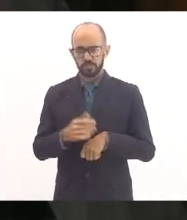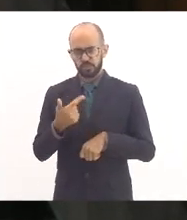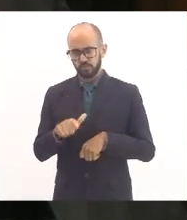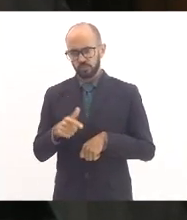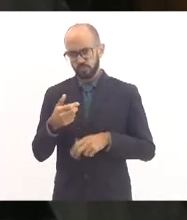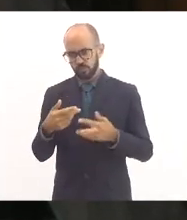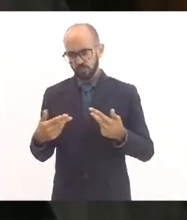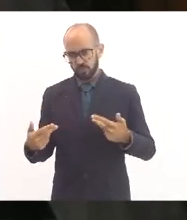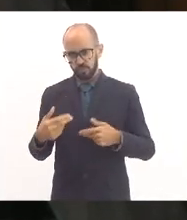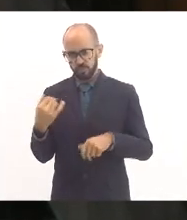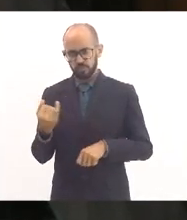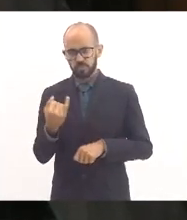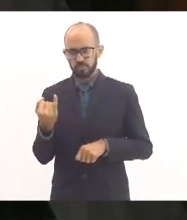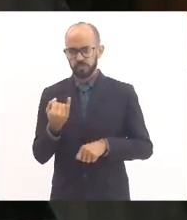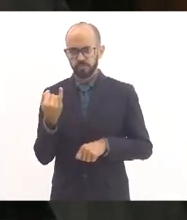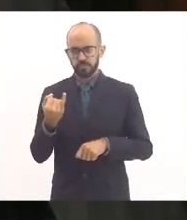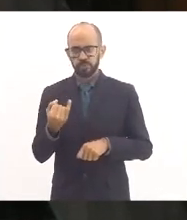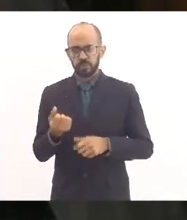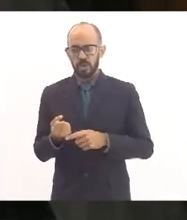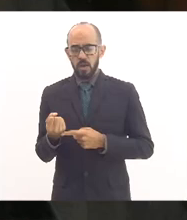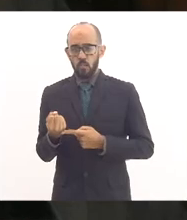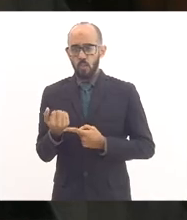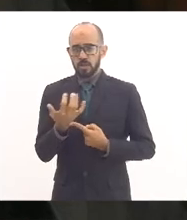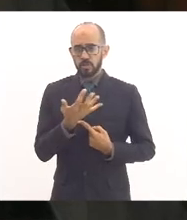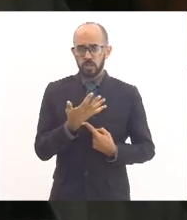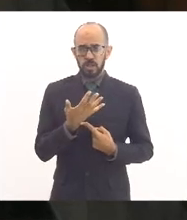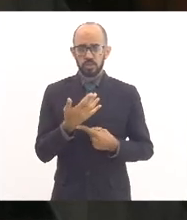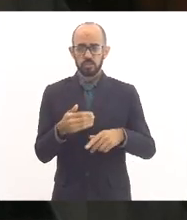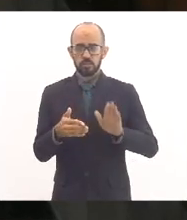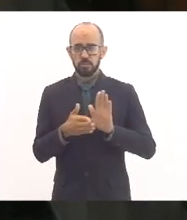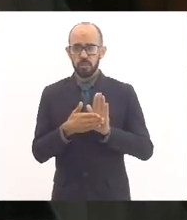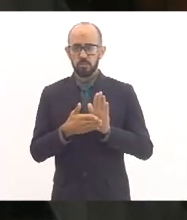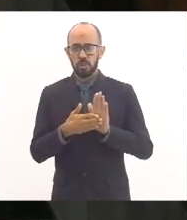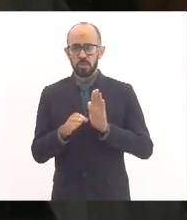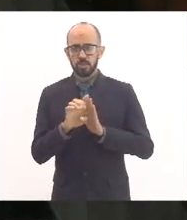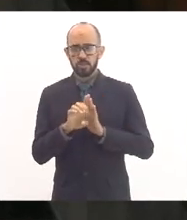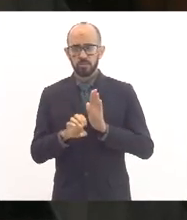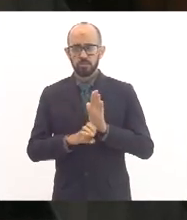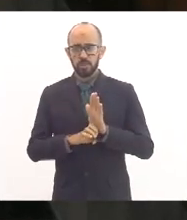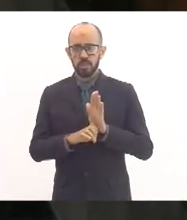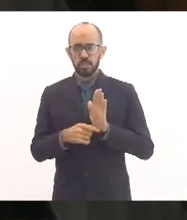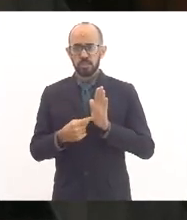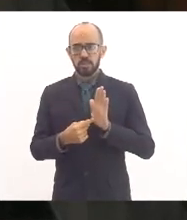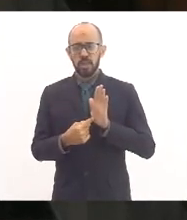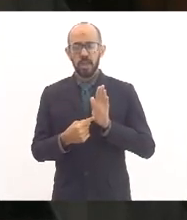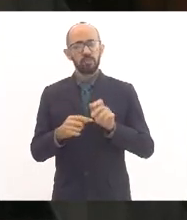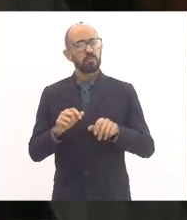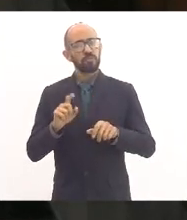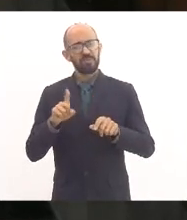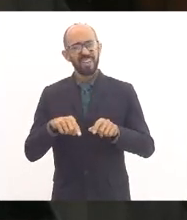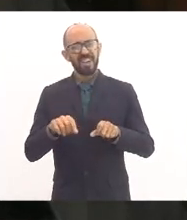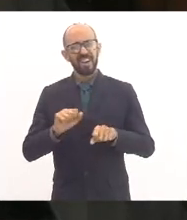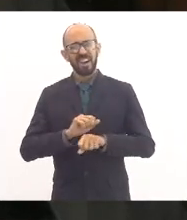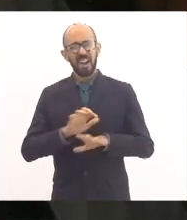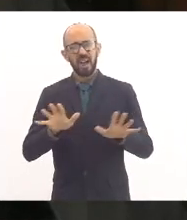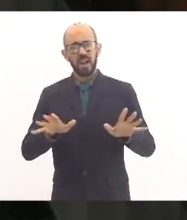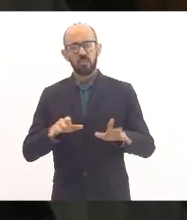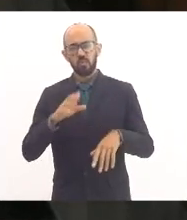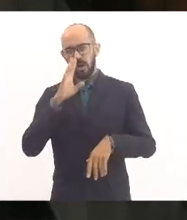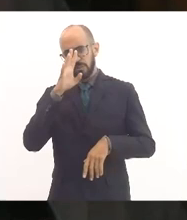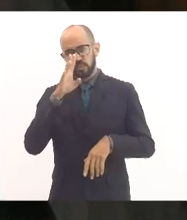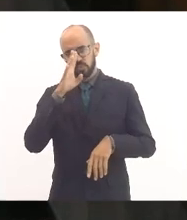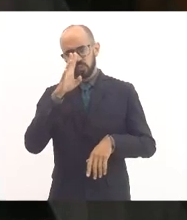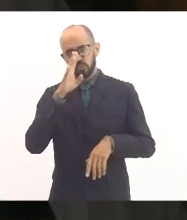é que a quantidade de propostas de emendas já mostra para nós o absurdo diante do